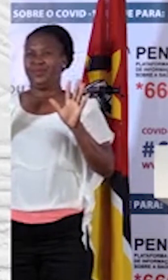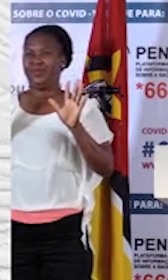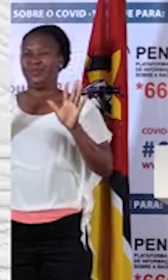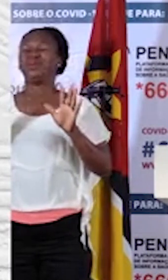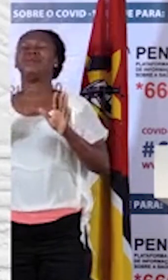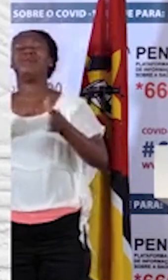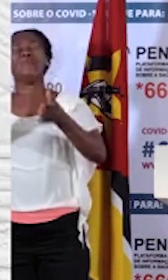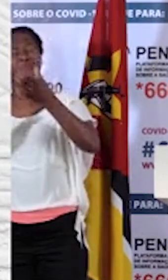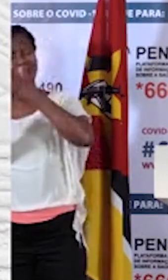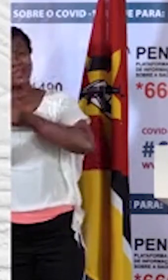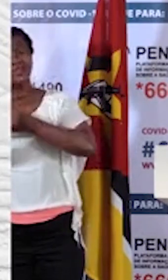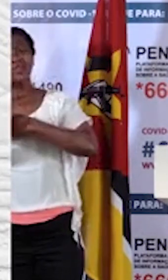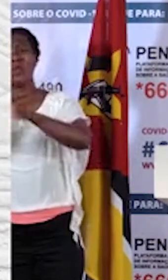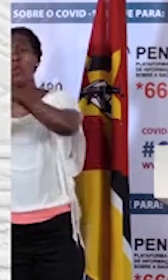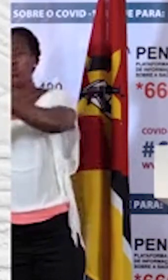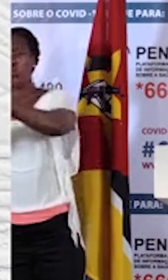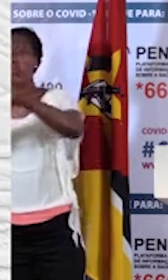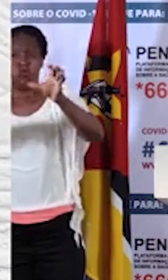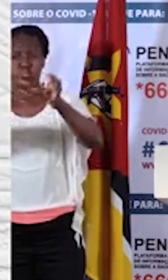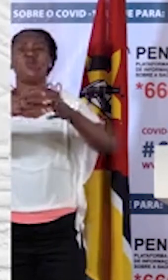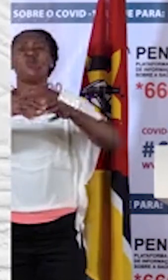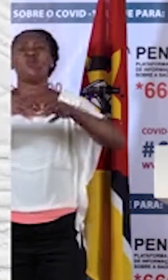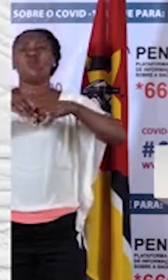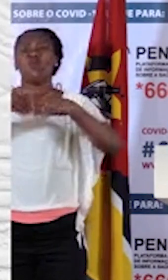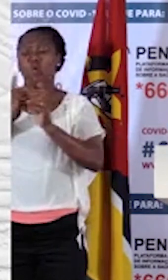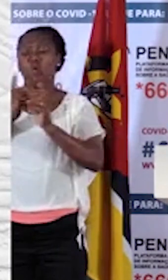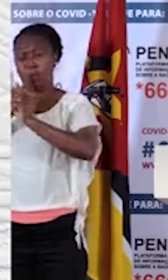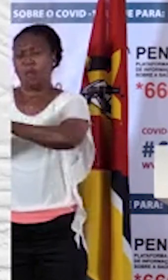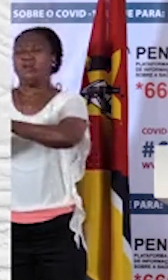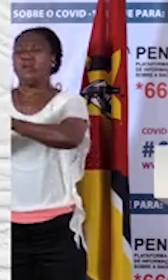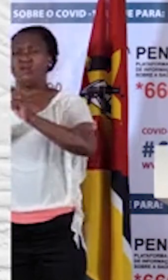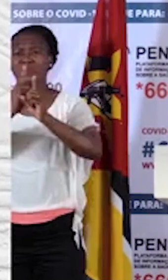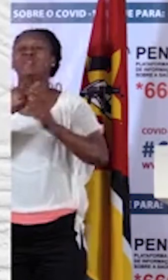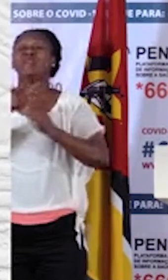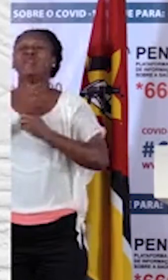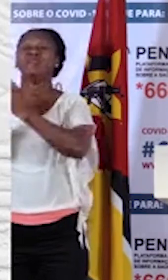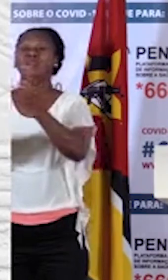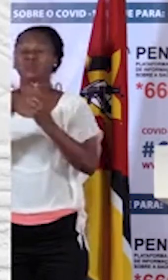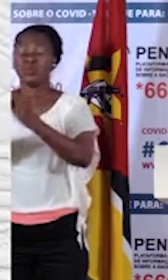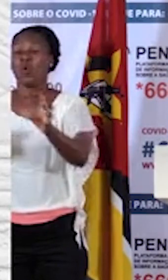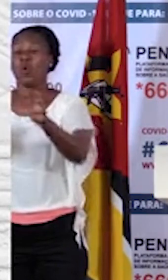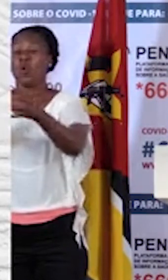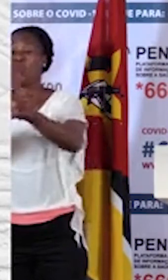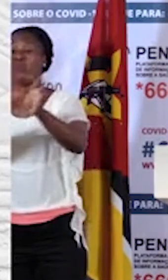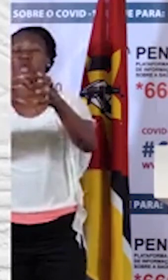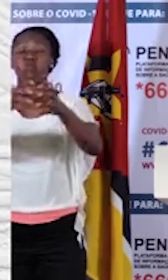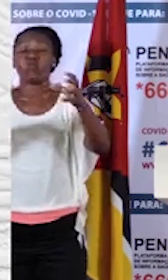evitarmos criarmos aglomerados ou participar em situações que há aglomerado de